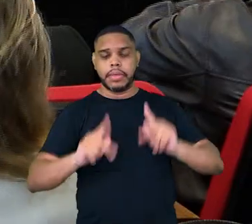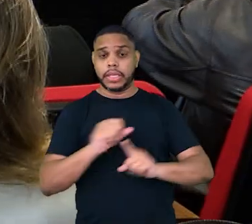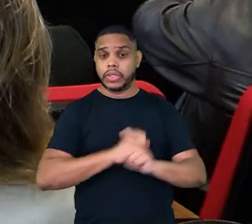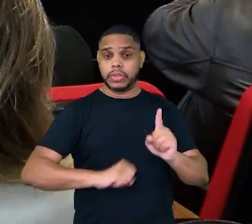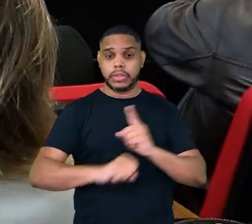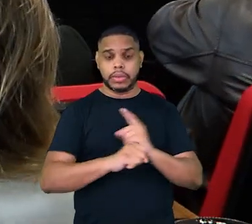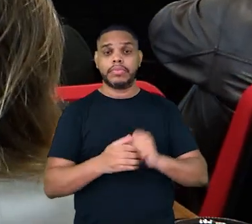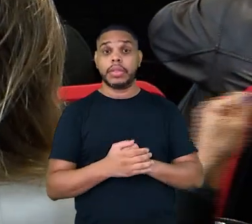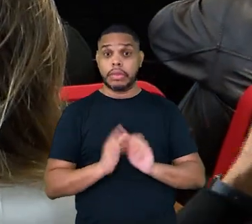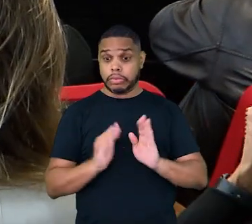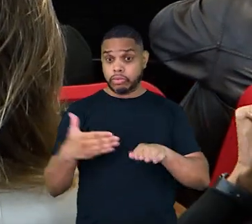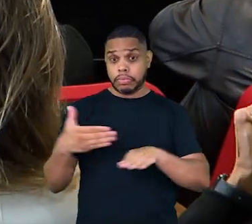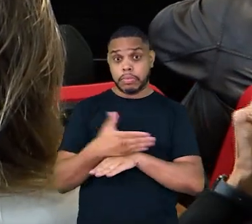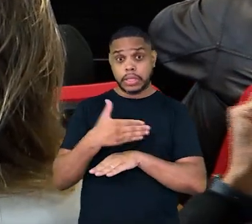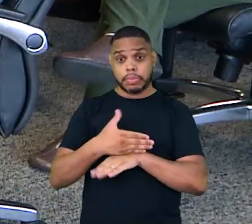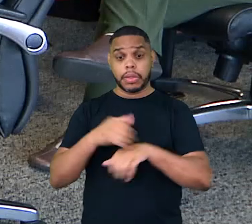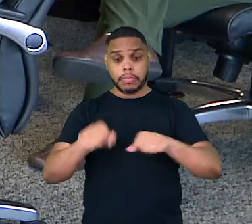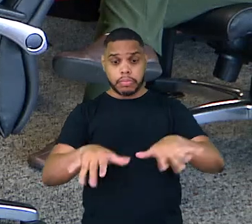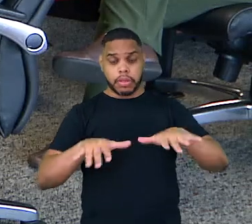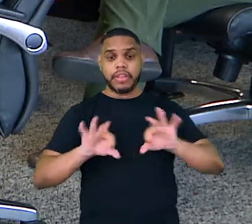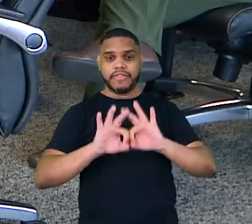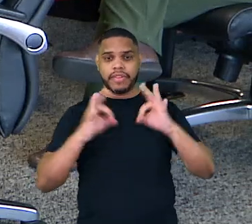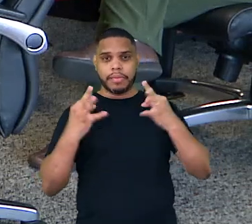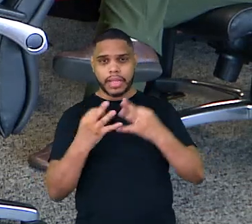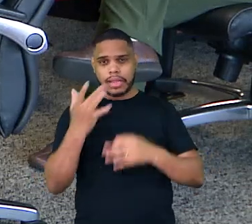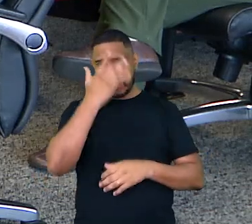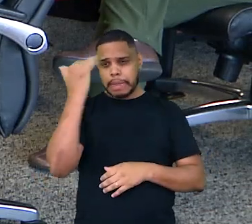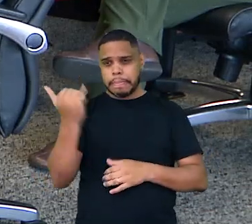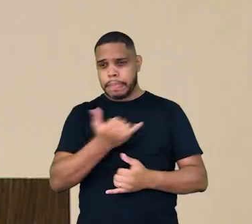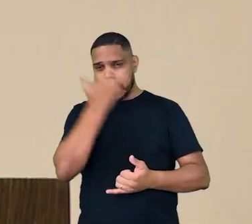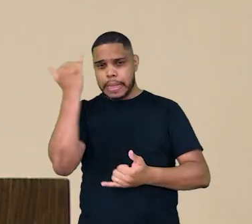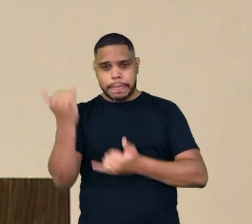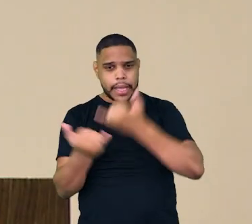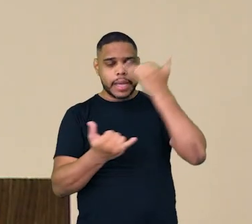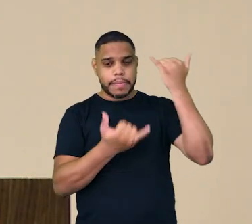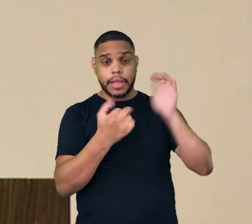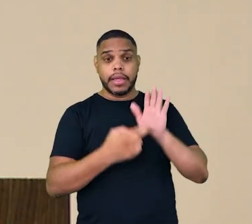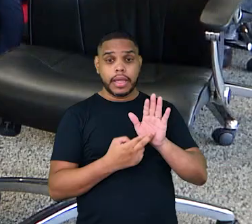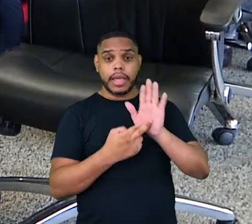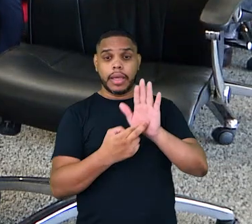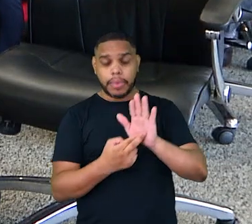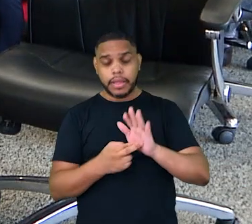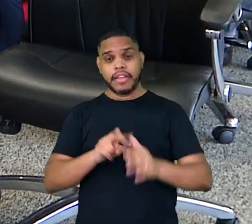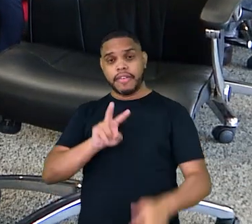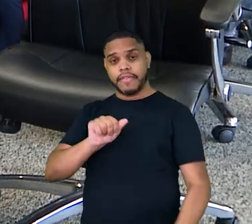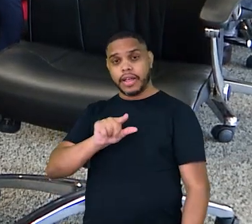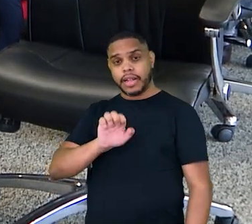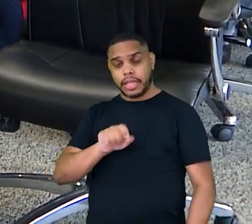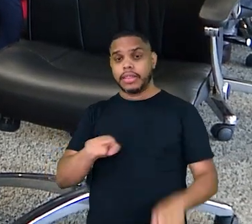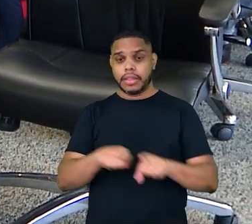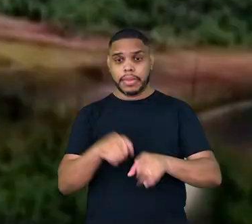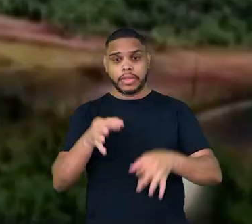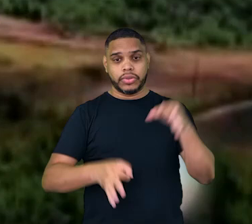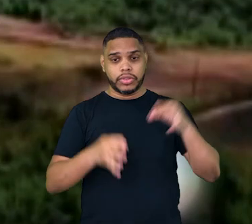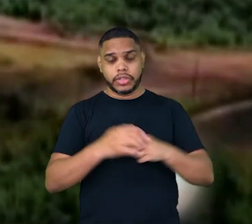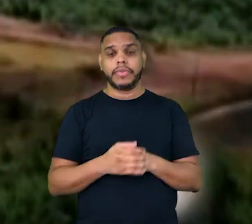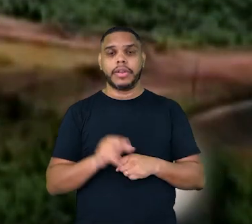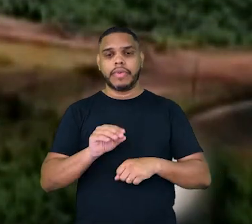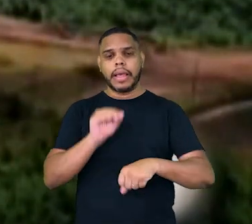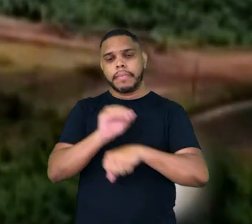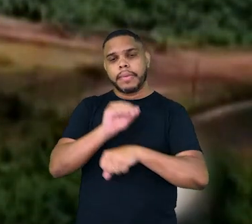social. Participaram da solenidade familiares das vítimas, representantes da Vale e do Poder Judiciário.